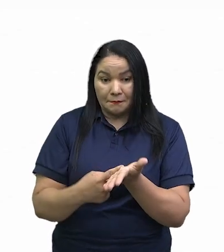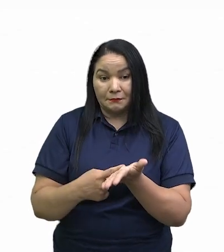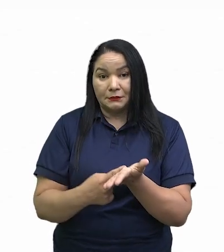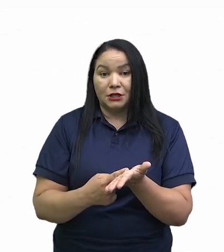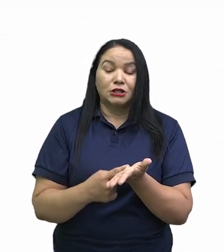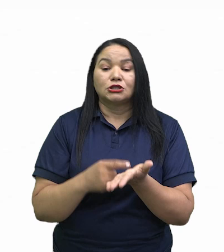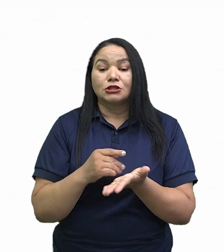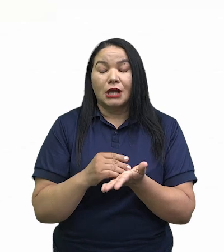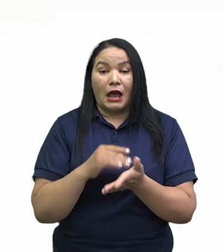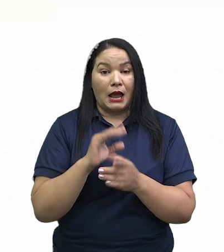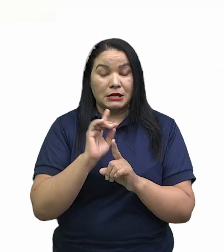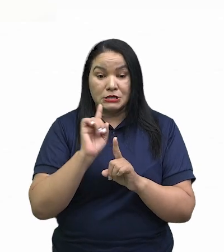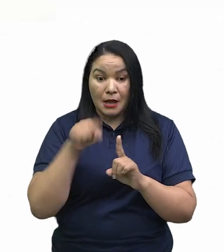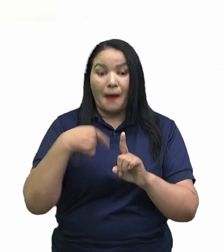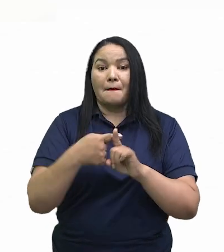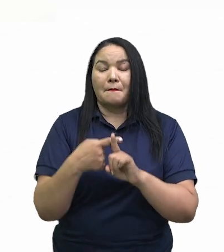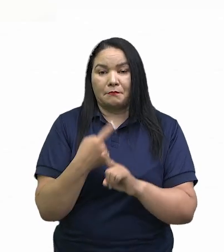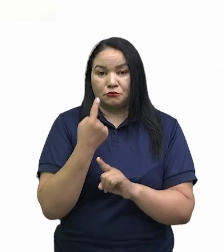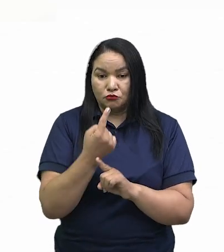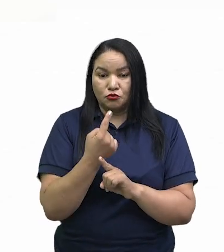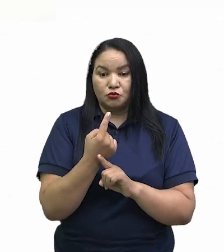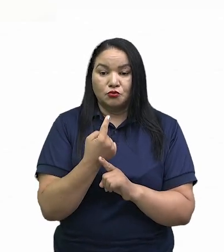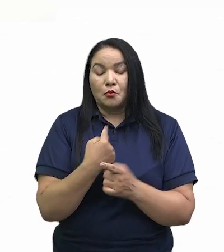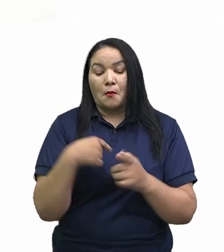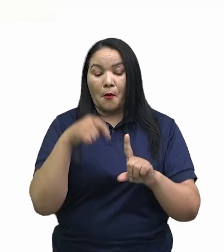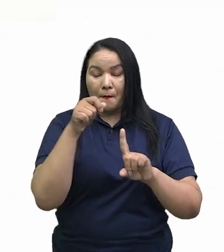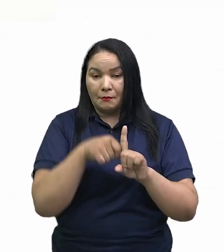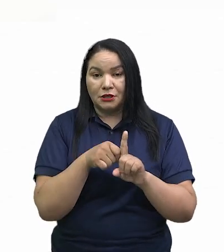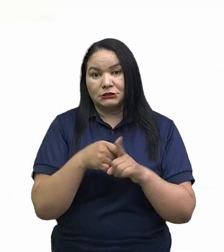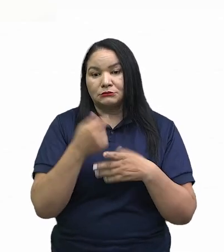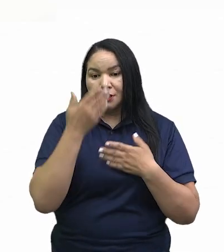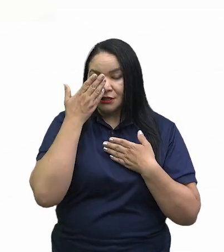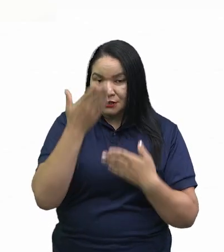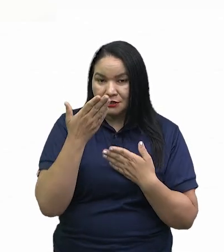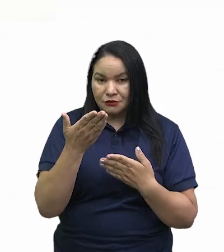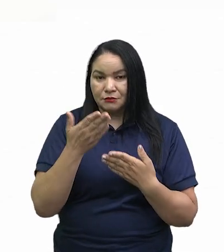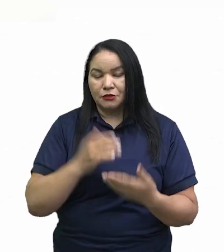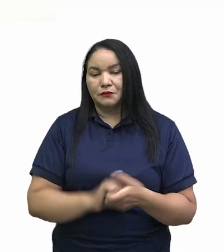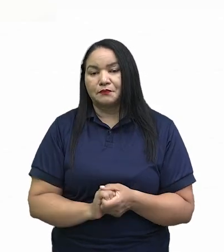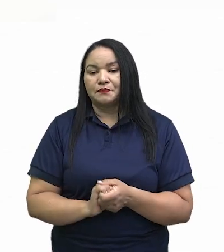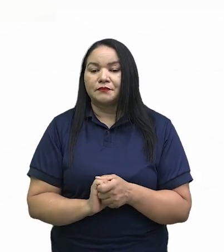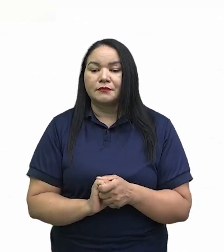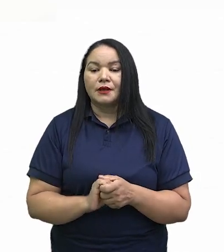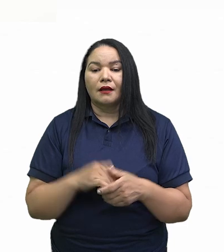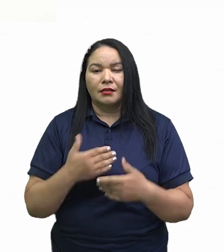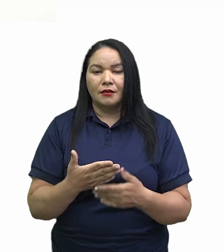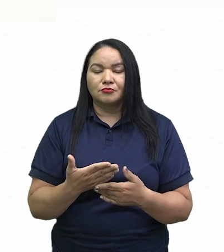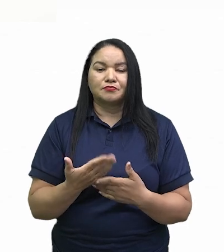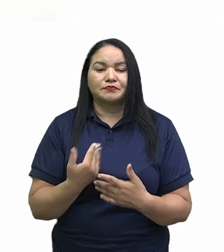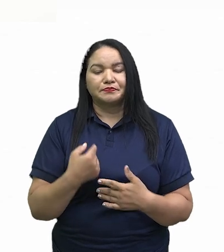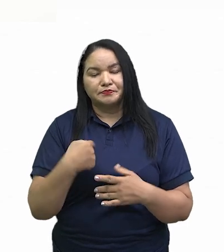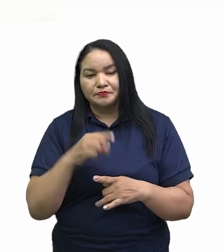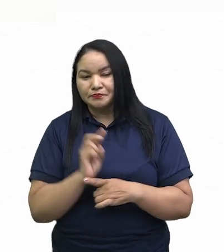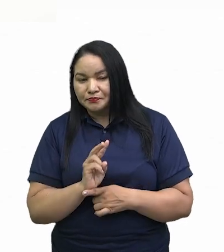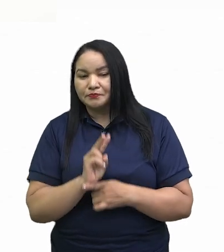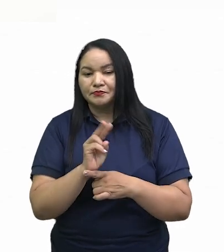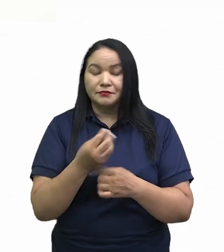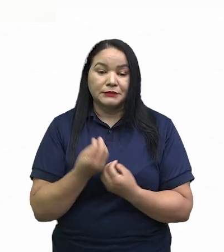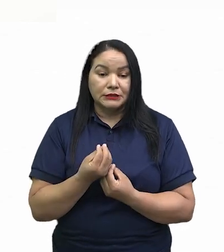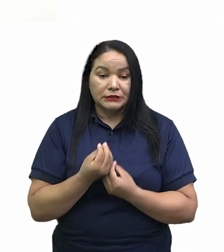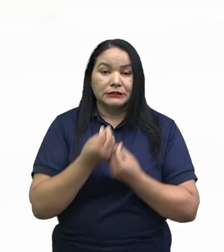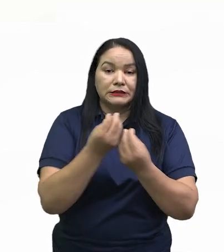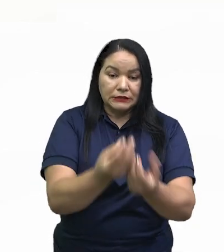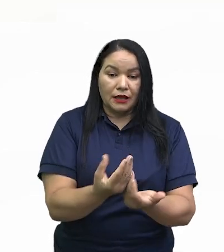mais por mês como agradecimento. Só o ato de você ali, né, ter tido a boa vontade, ter cedido os